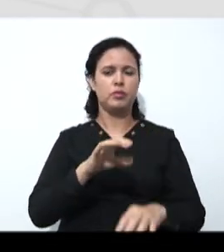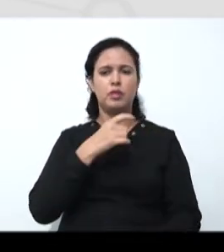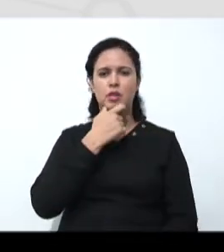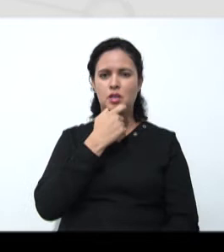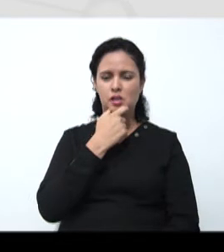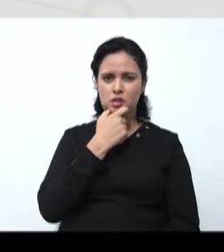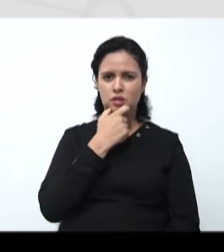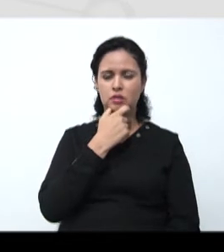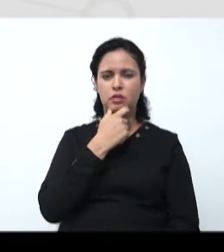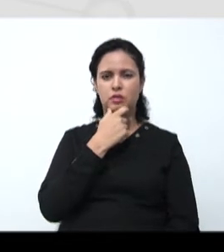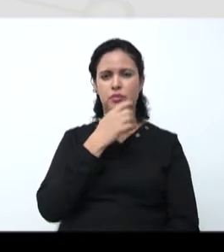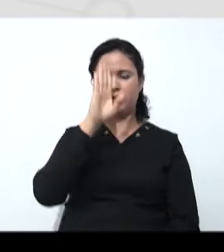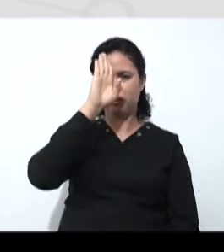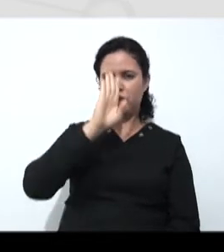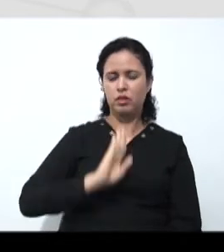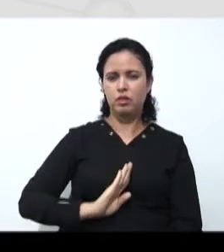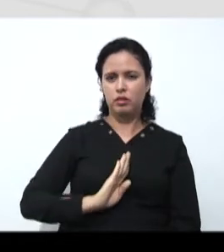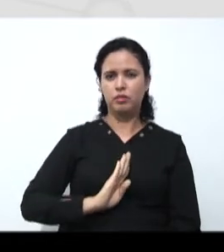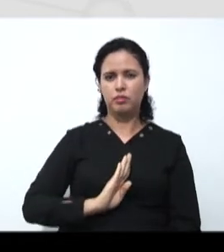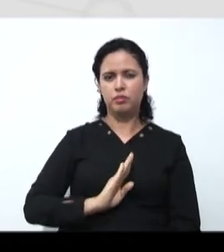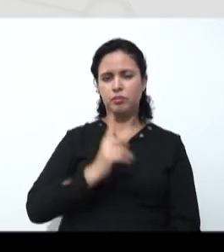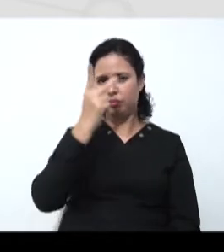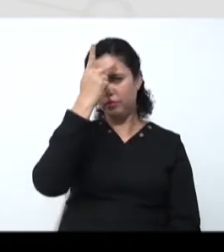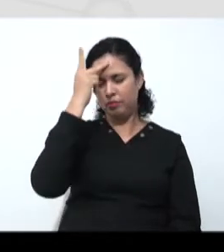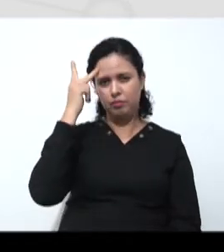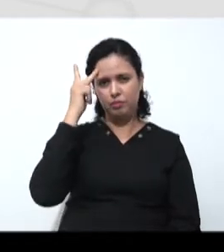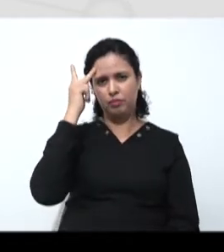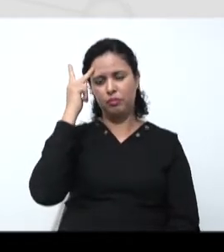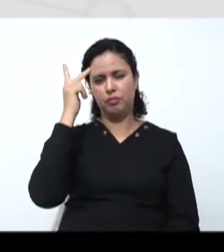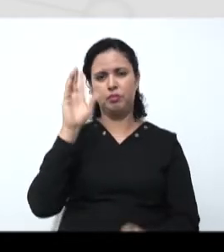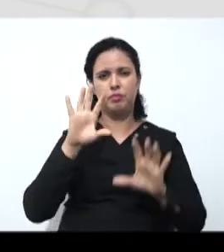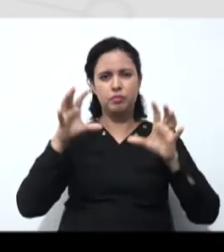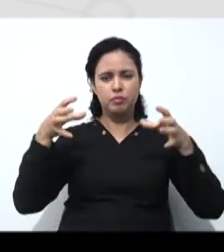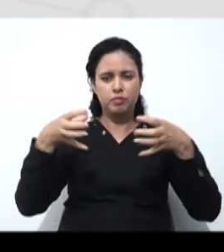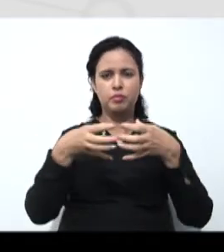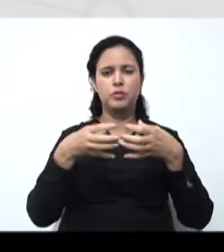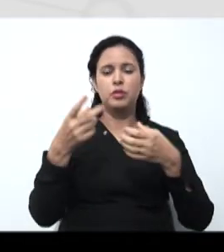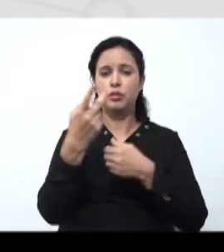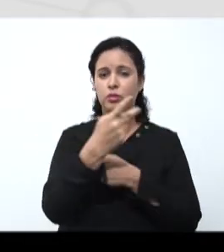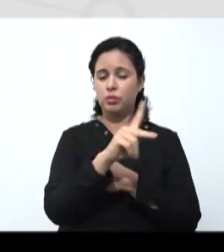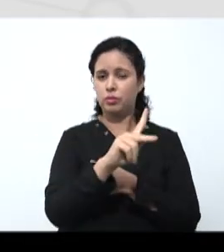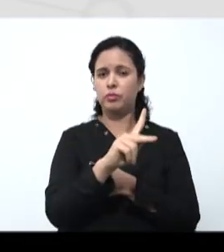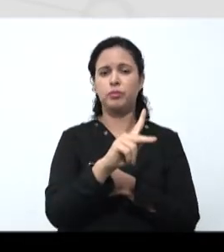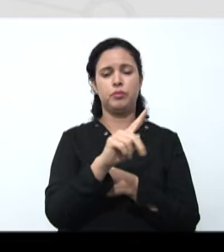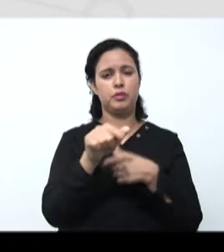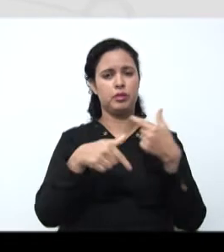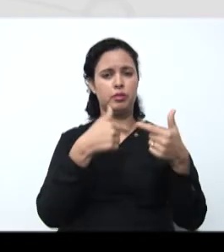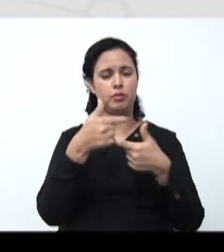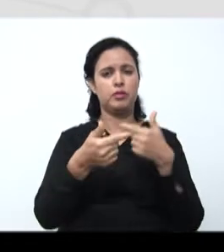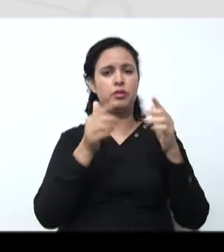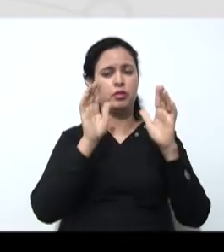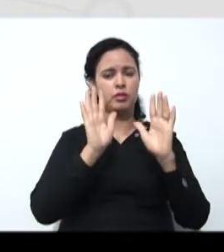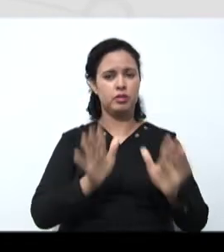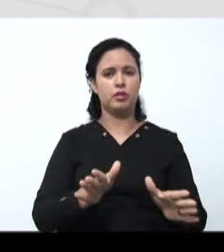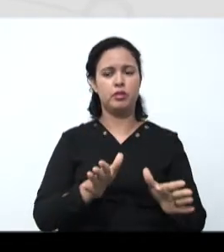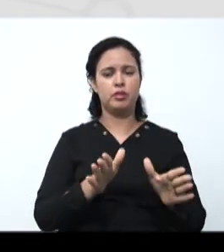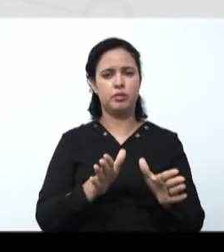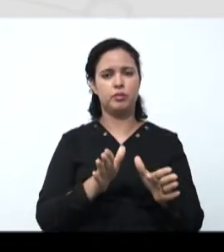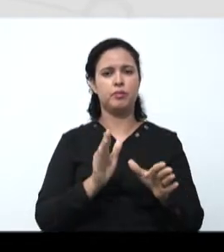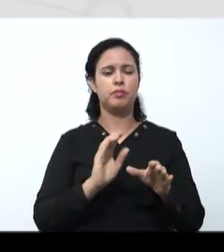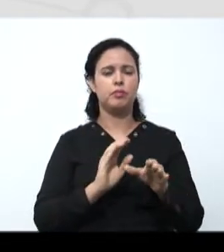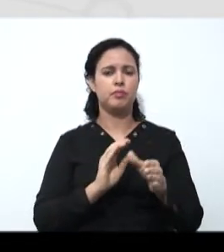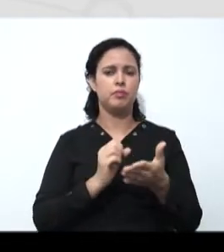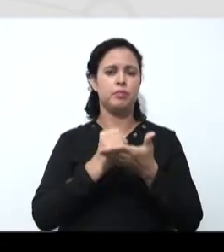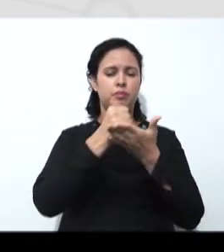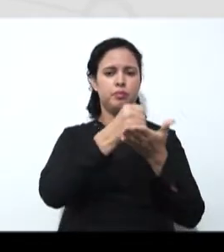de qualidade para os moradores dessas comunidades. Sua atuação já rendeu a inserção de várias pessoas no mercado